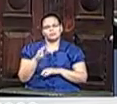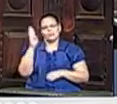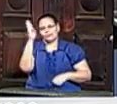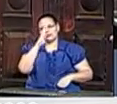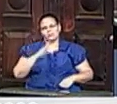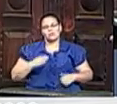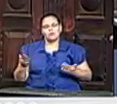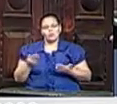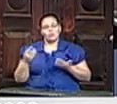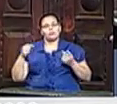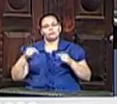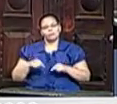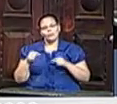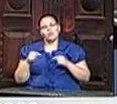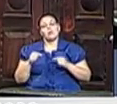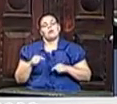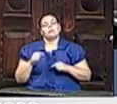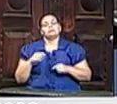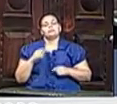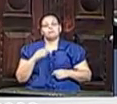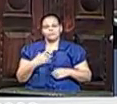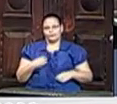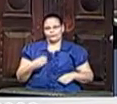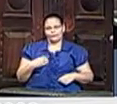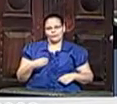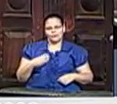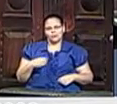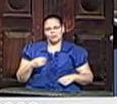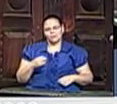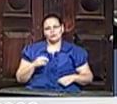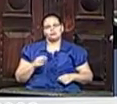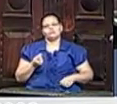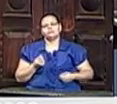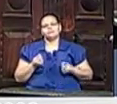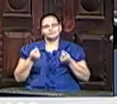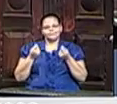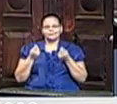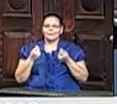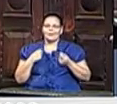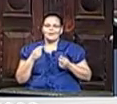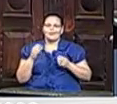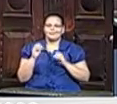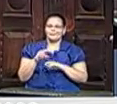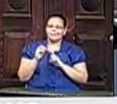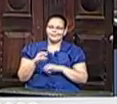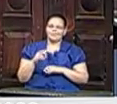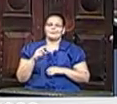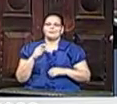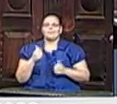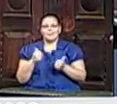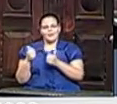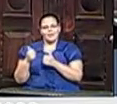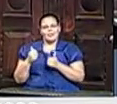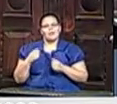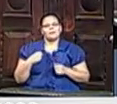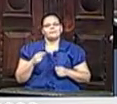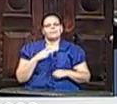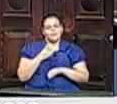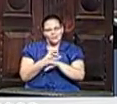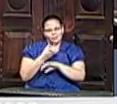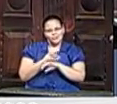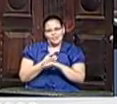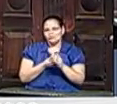de escolarização. Para os filhos das elites, uma escola de ensino médio qualificada, densa, com os conteúdos os